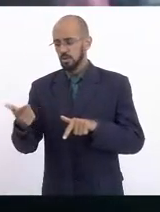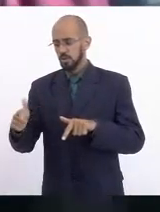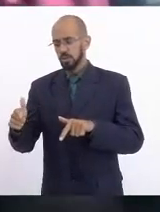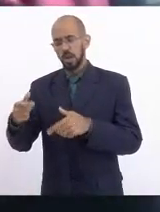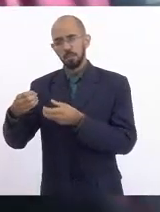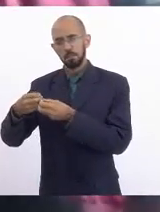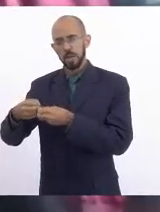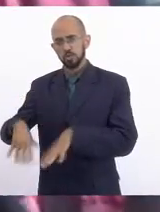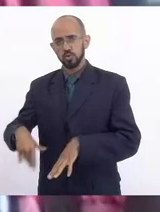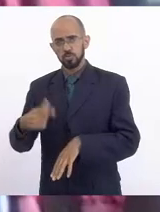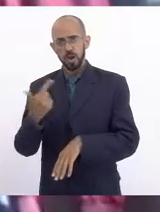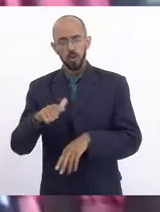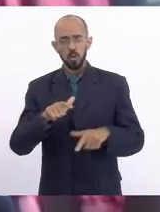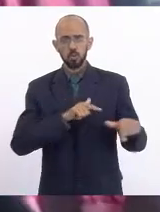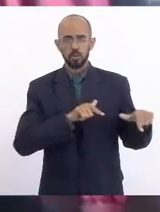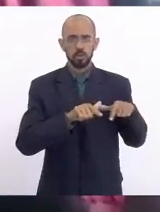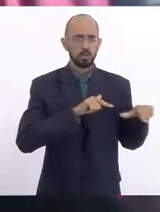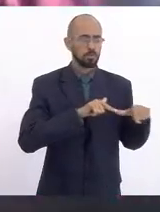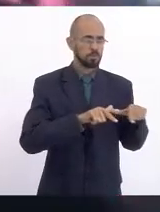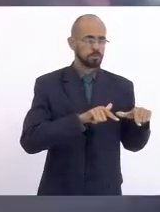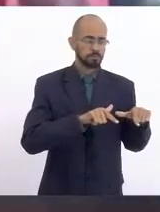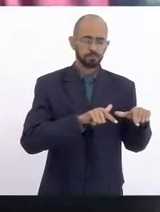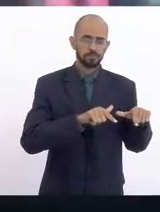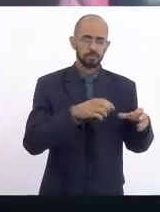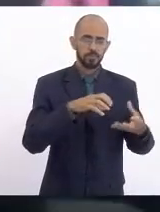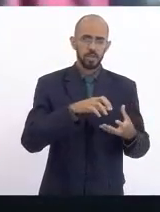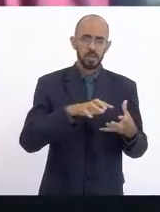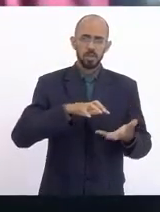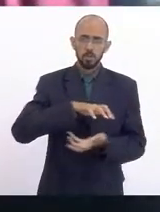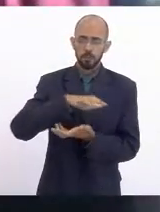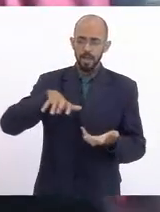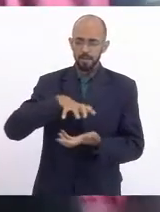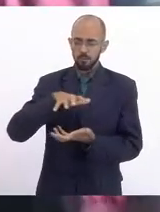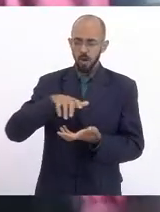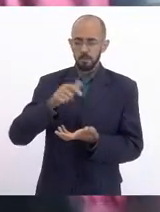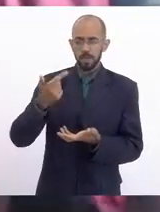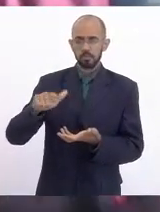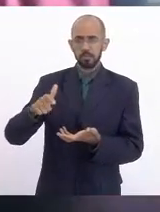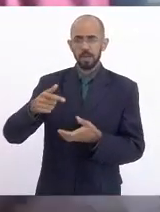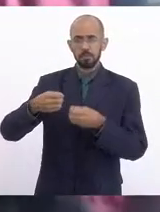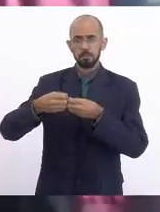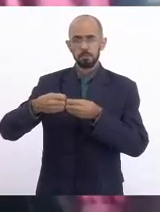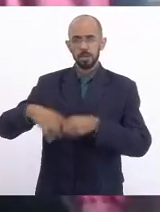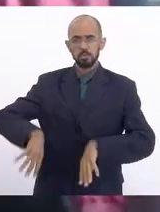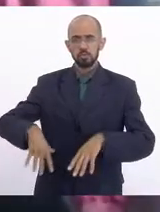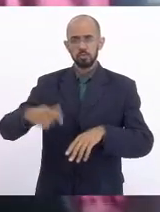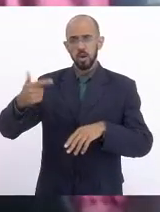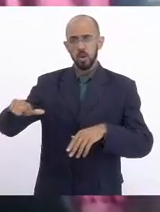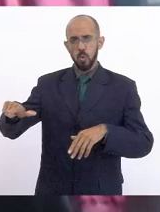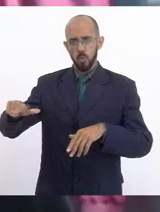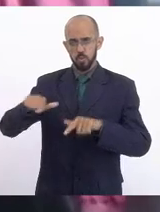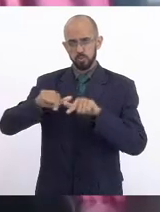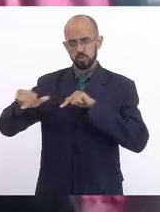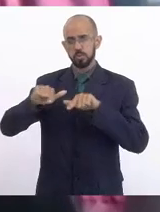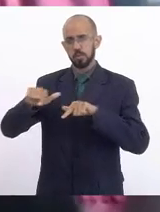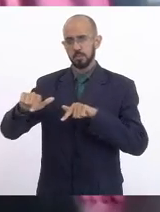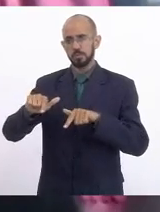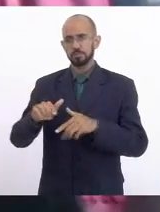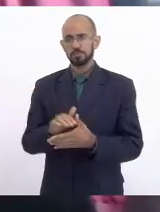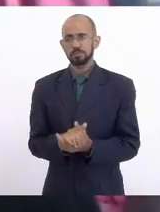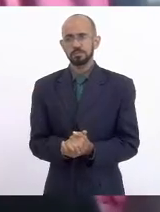atividade e uma expansão não prejudique outra atividade não deve como vossa excelência disse